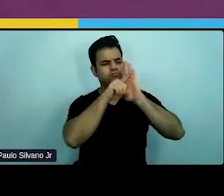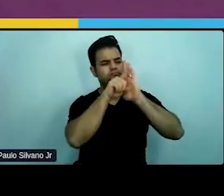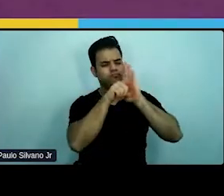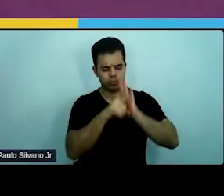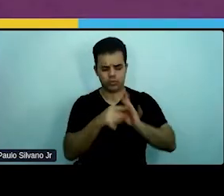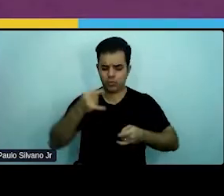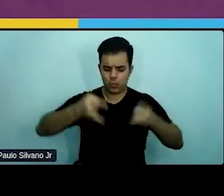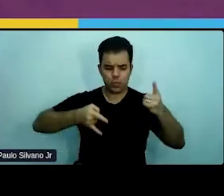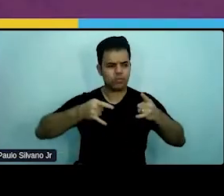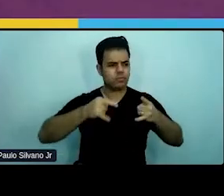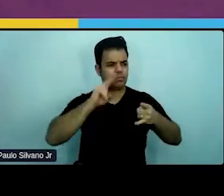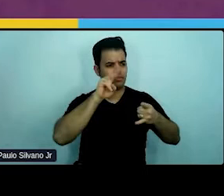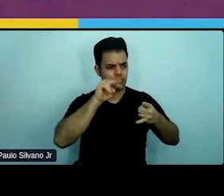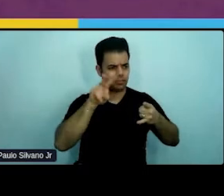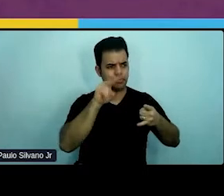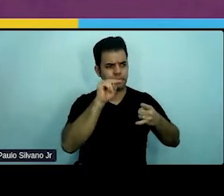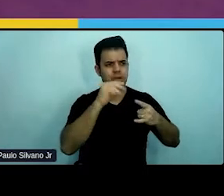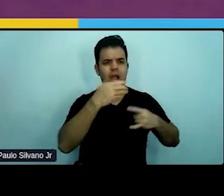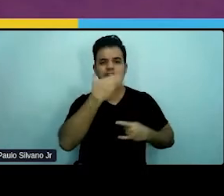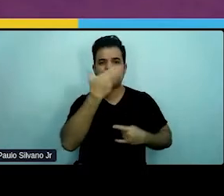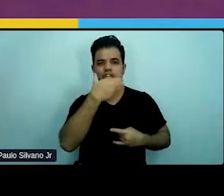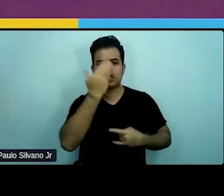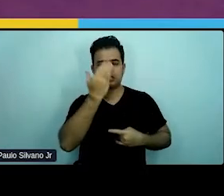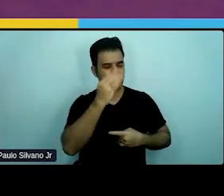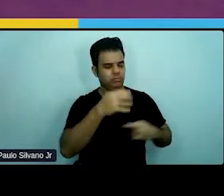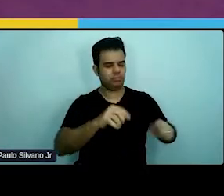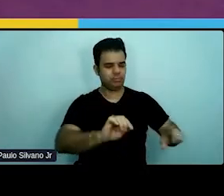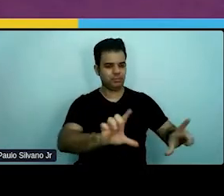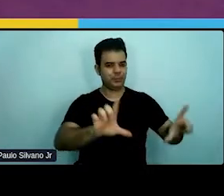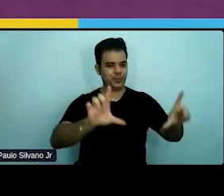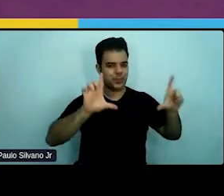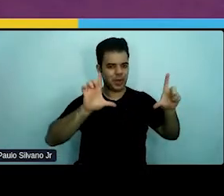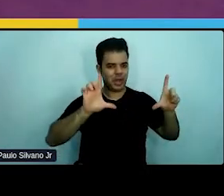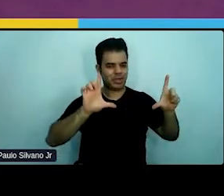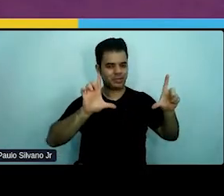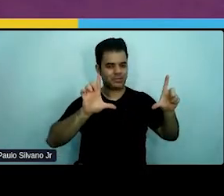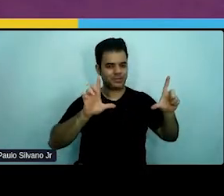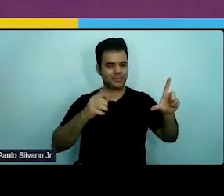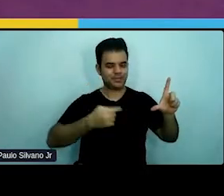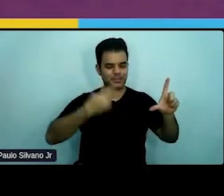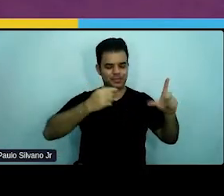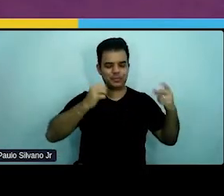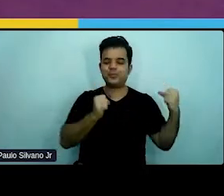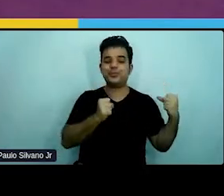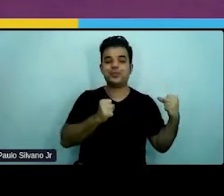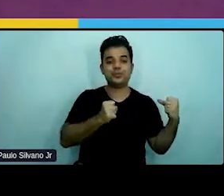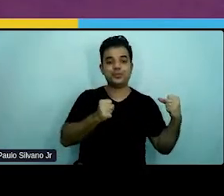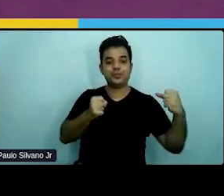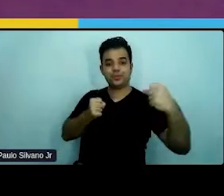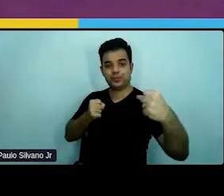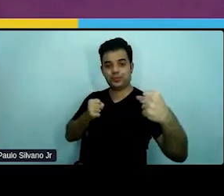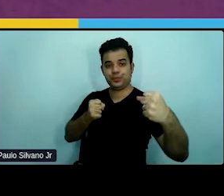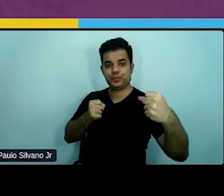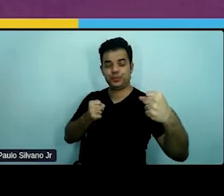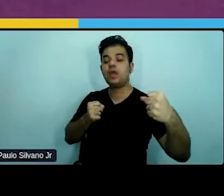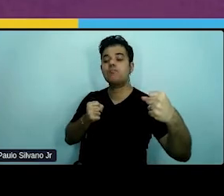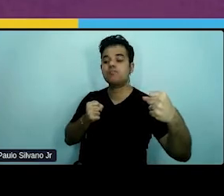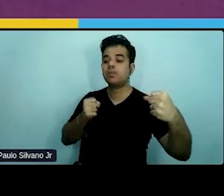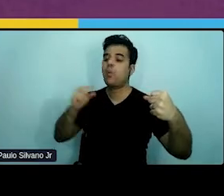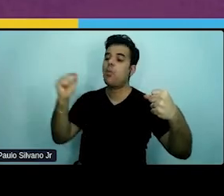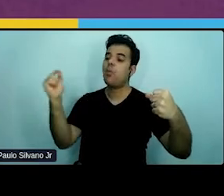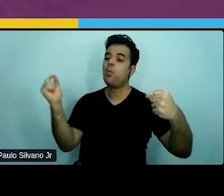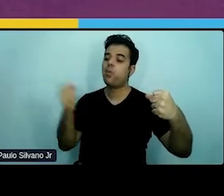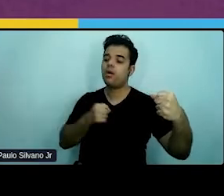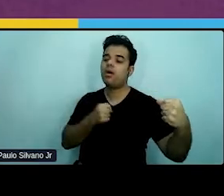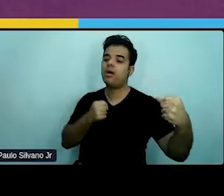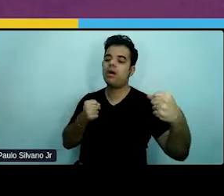ou não maçãs, tá certo? E aí, no primeiro momento, nesse primeiro exemplo aqui, nesse primeiro teste, você exibe para esse